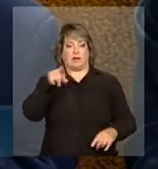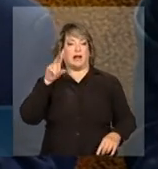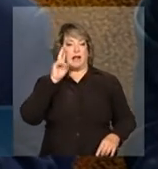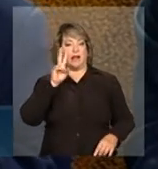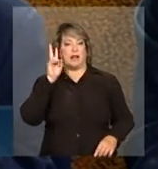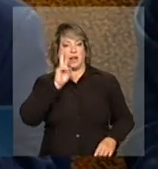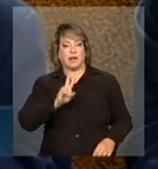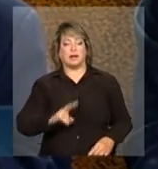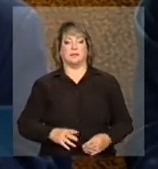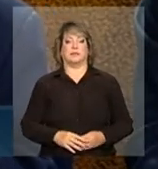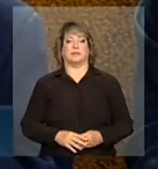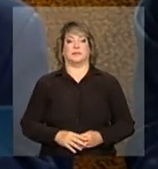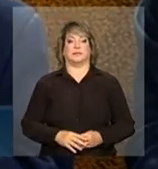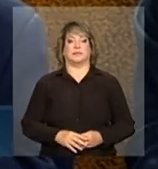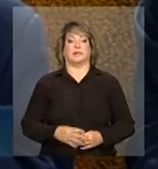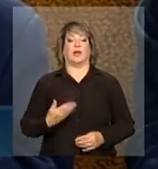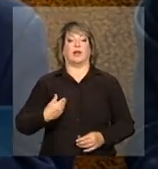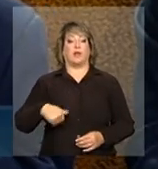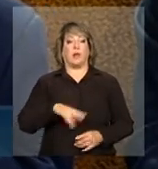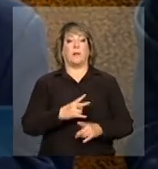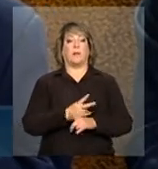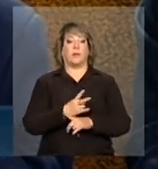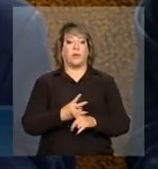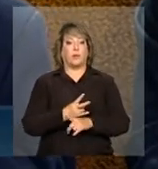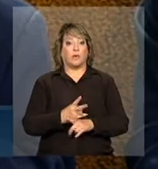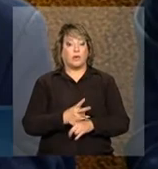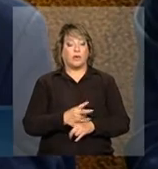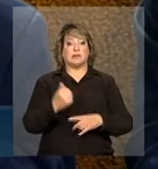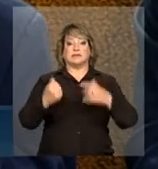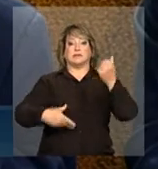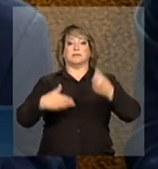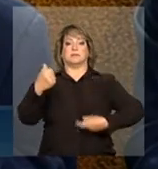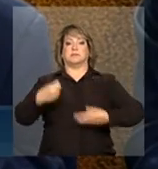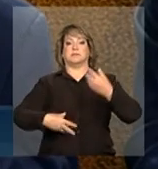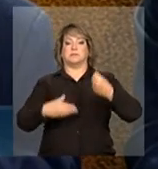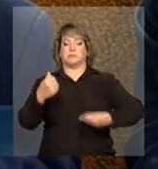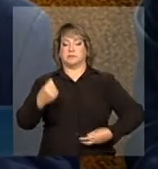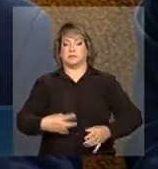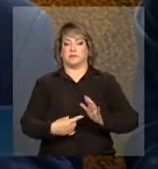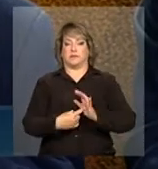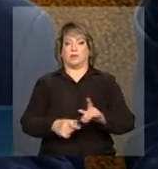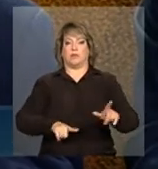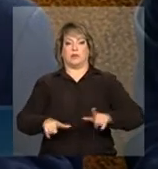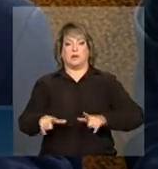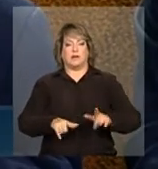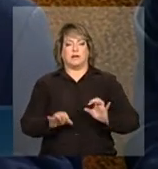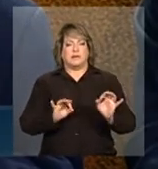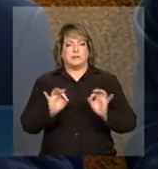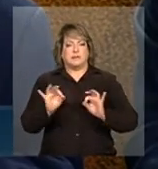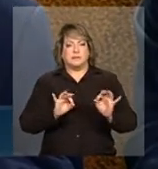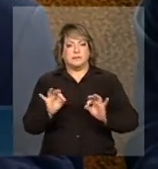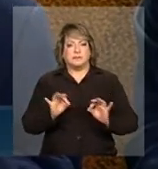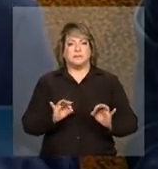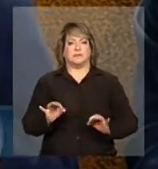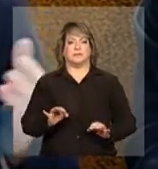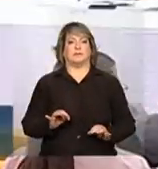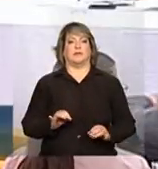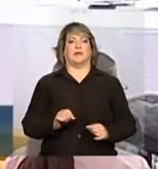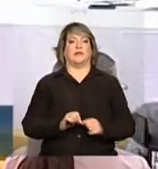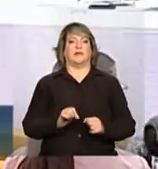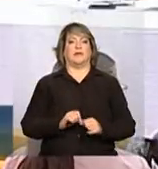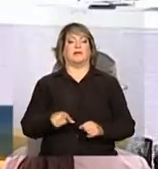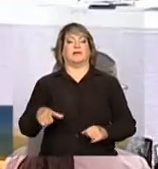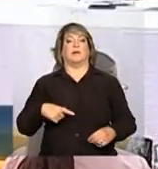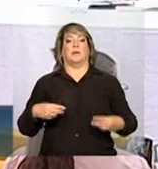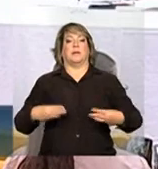disso, a gente procurou prestar contas num trabalho bastante meticuloso, feito pelo Ministério